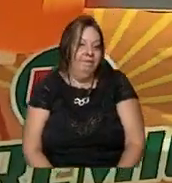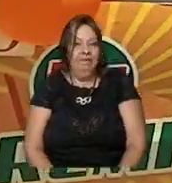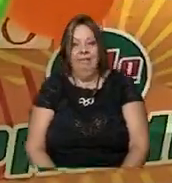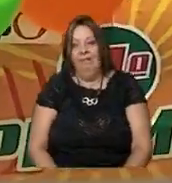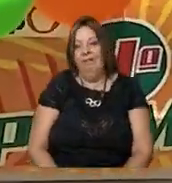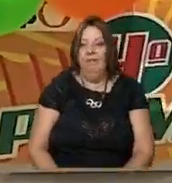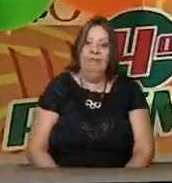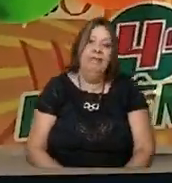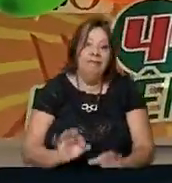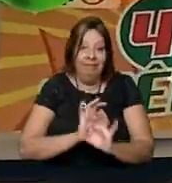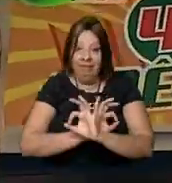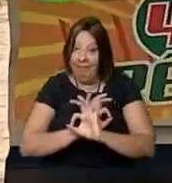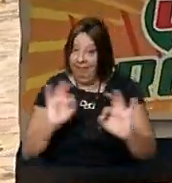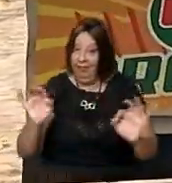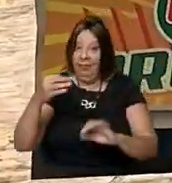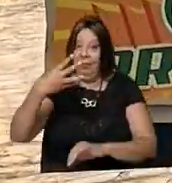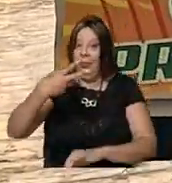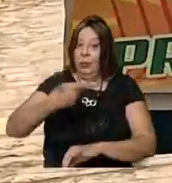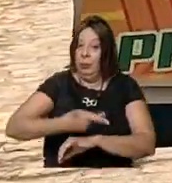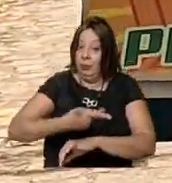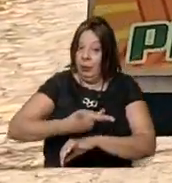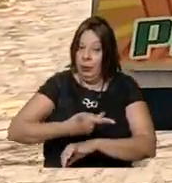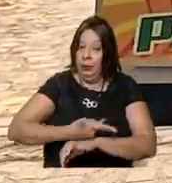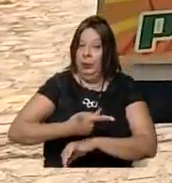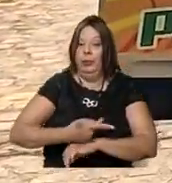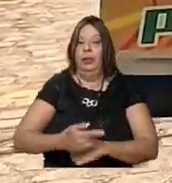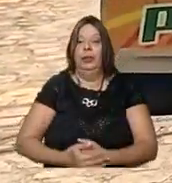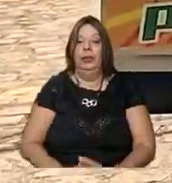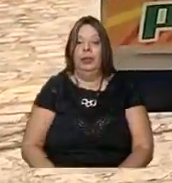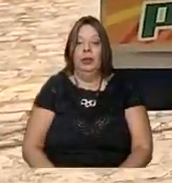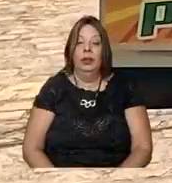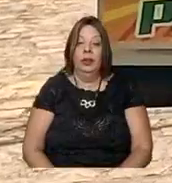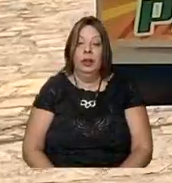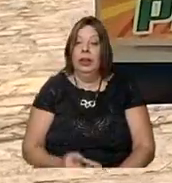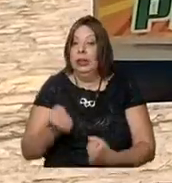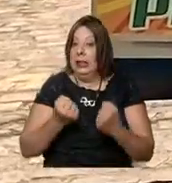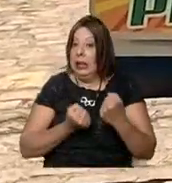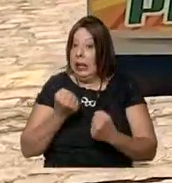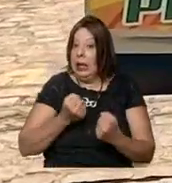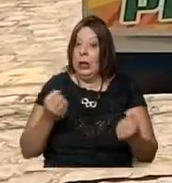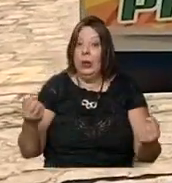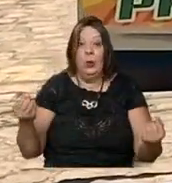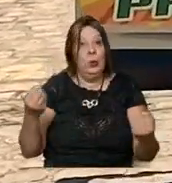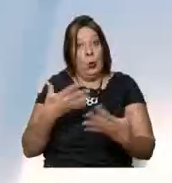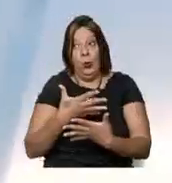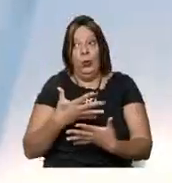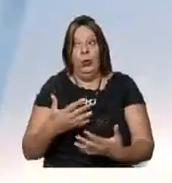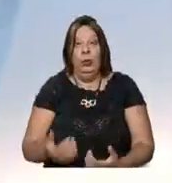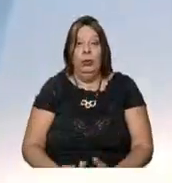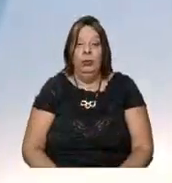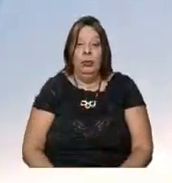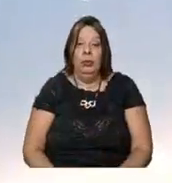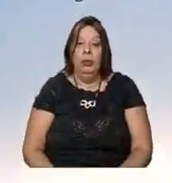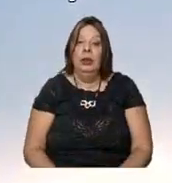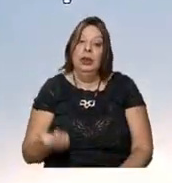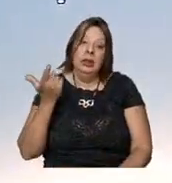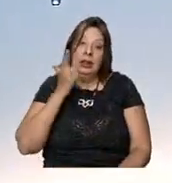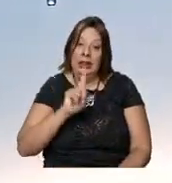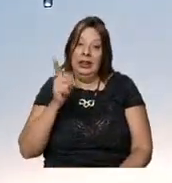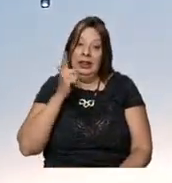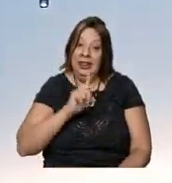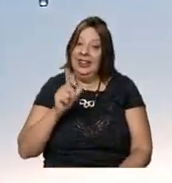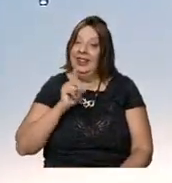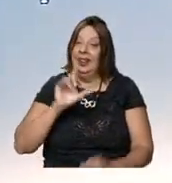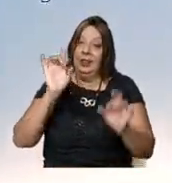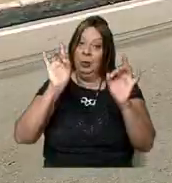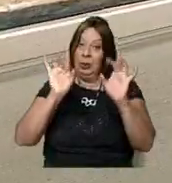Olha o sensacional quarto prêmio do Caju Cap. Essa Fiat Toro 0 km e tem um ganhador